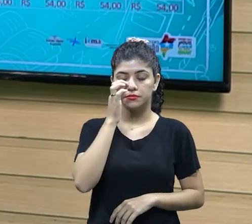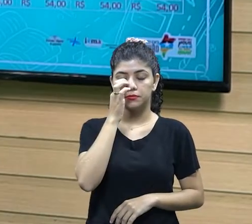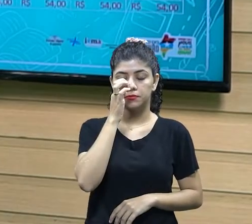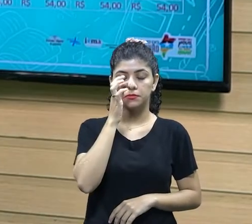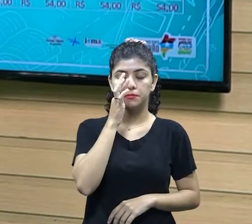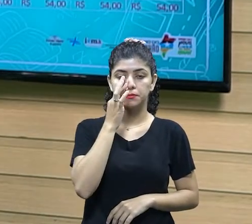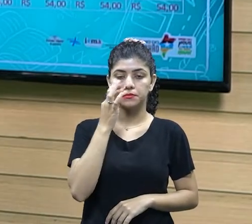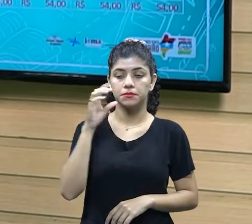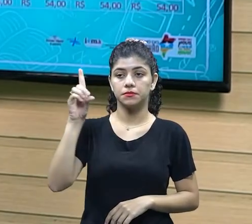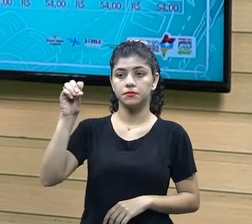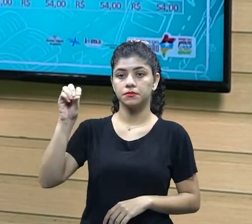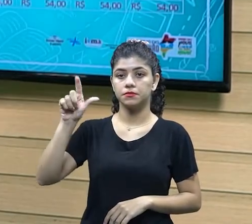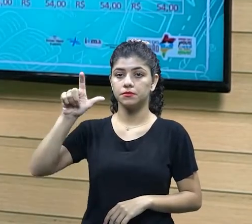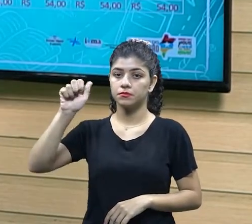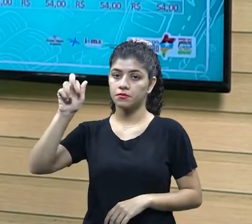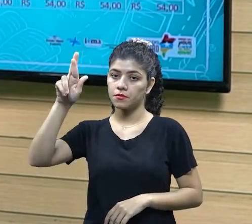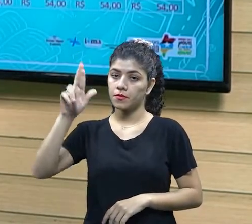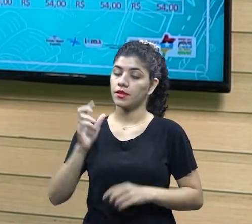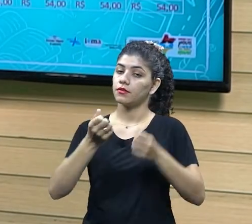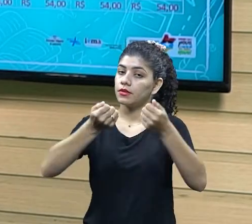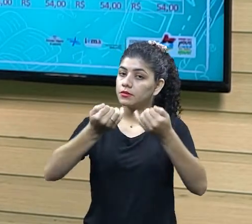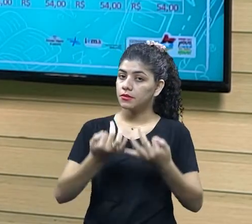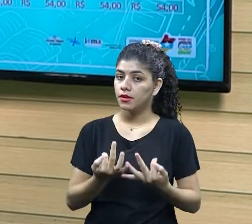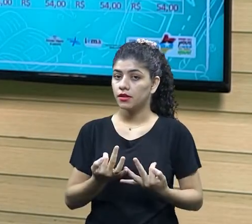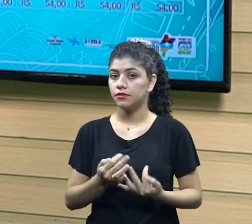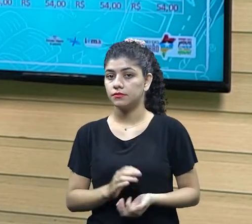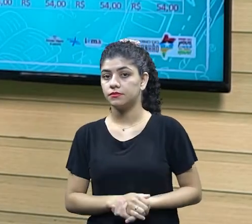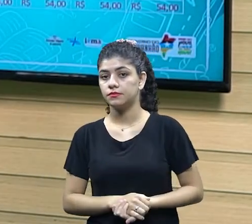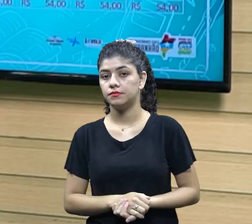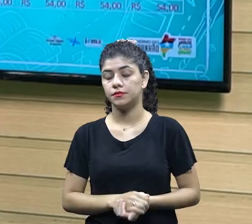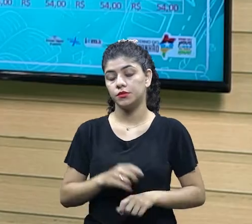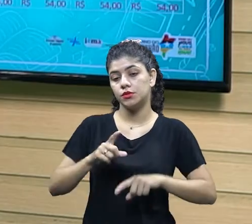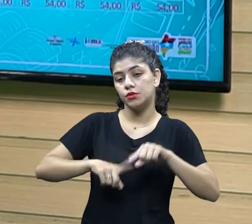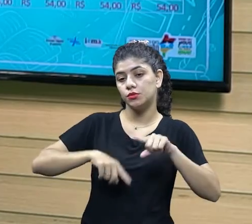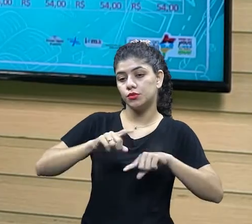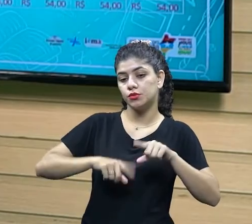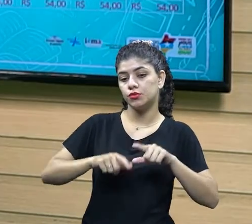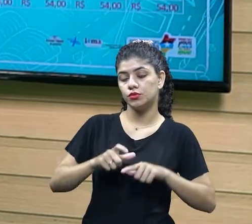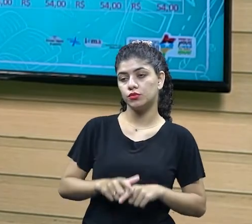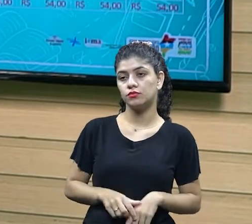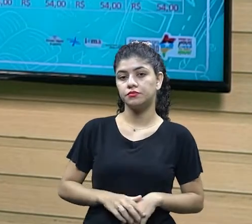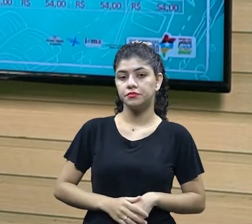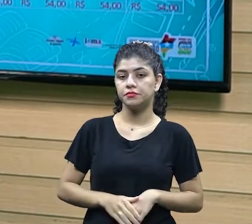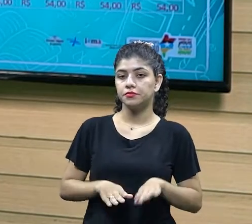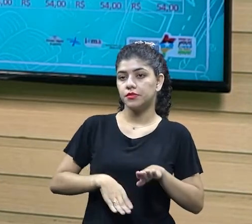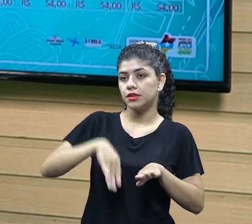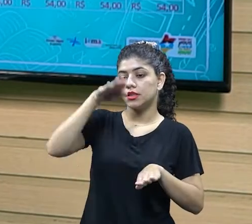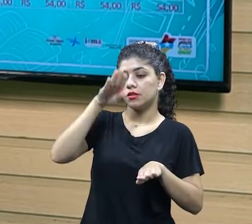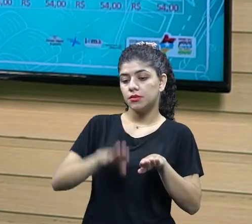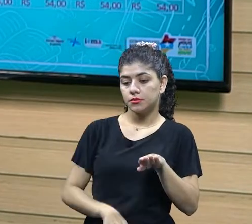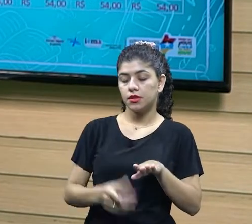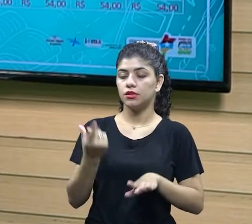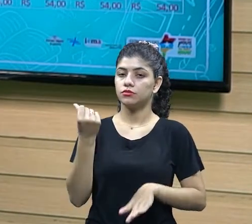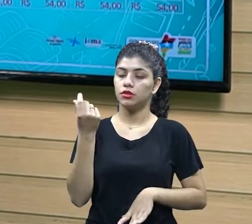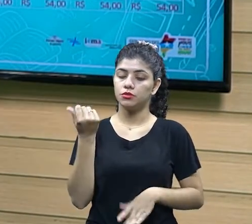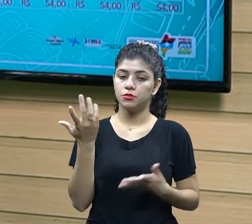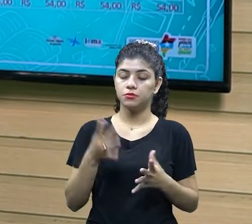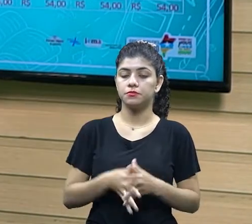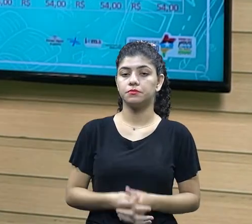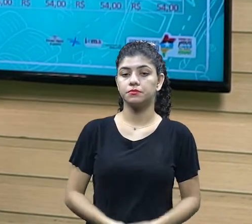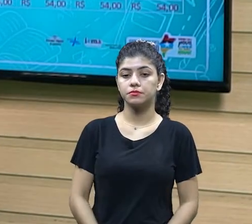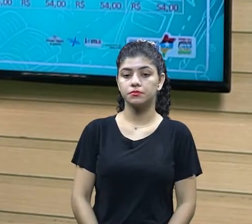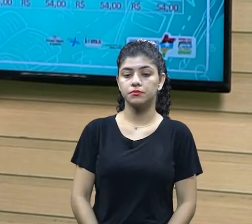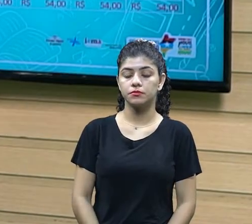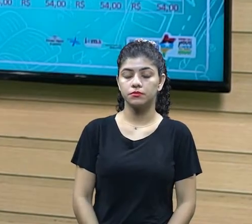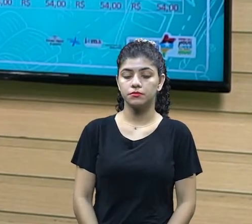lastreados no dólar. E o dólar que vai dizer, né, se o produto ele vai estar mais caro em um determinado período ou se ele vai estar